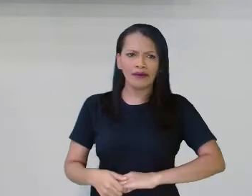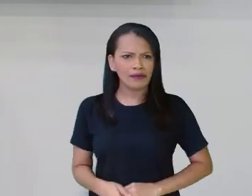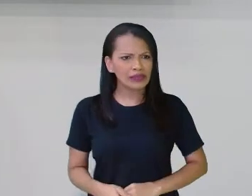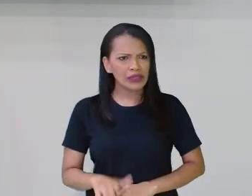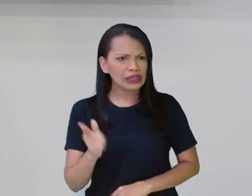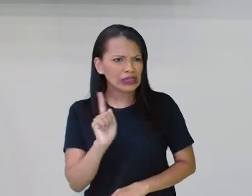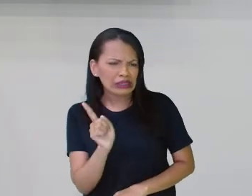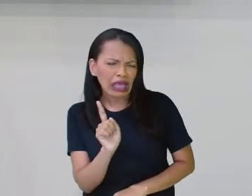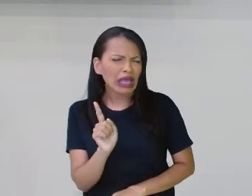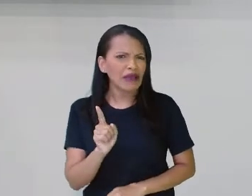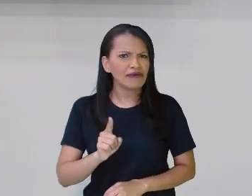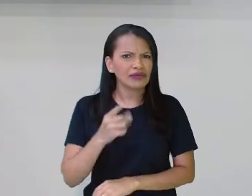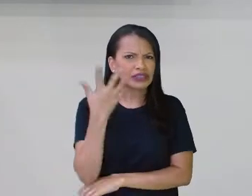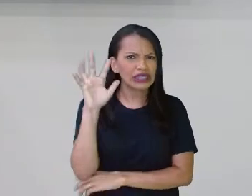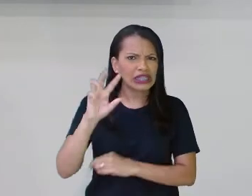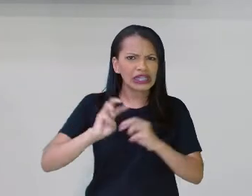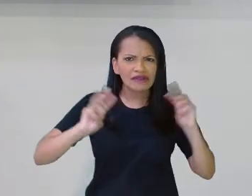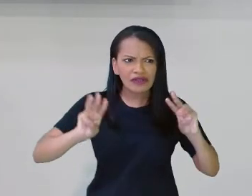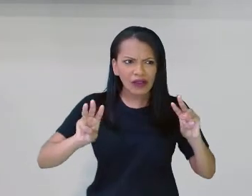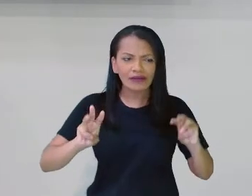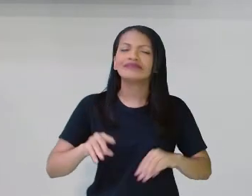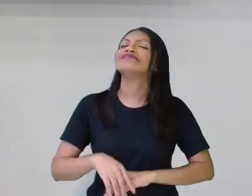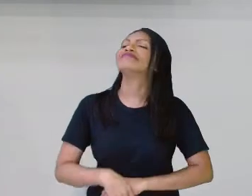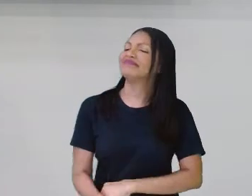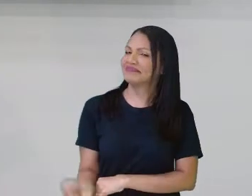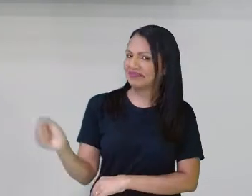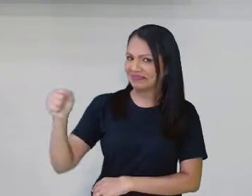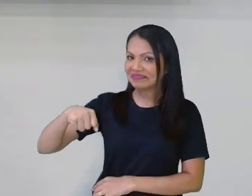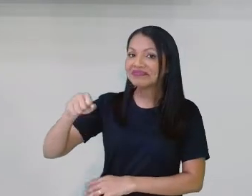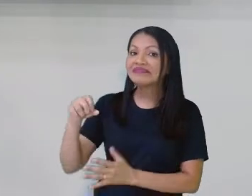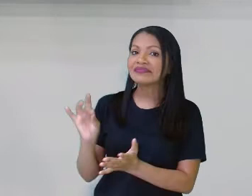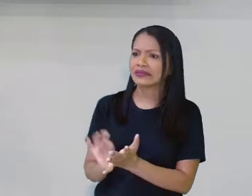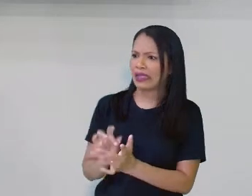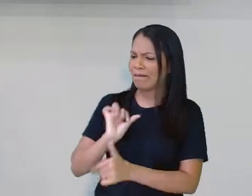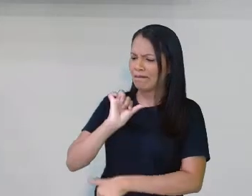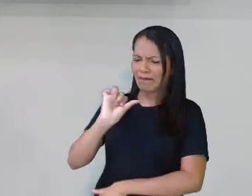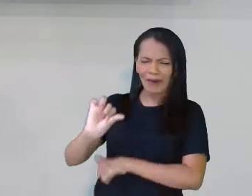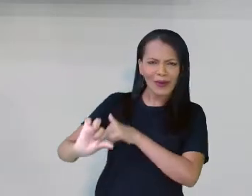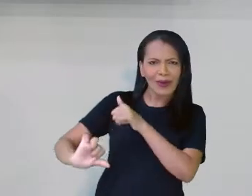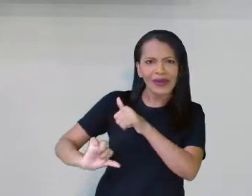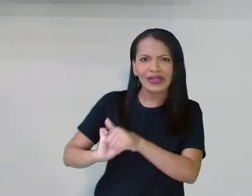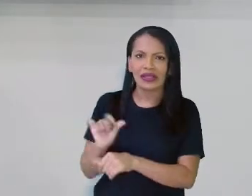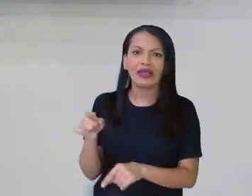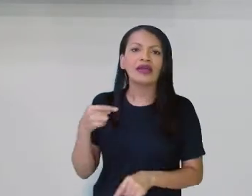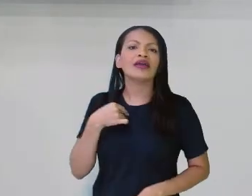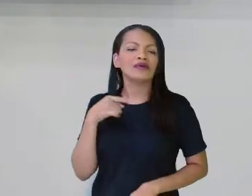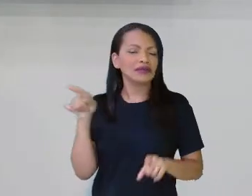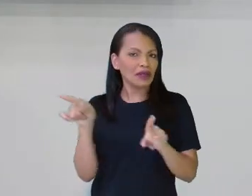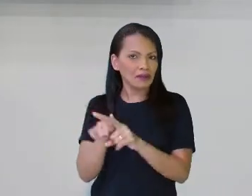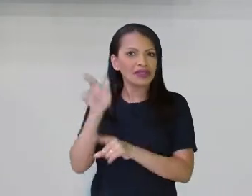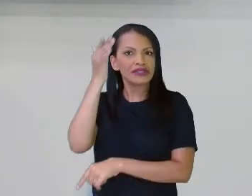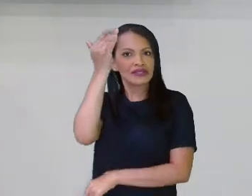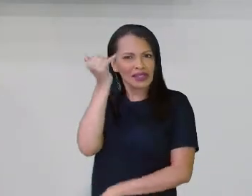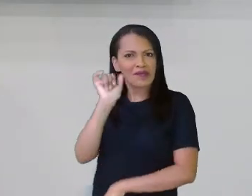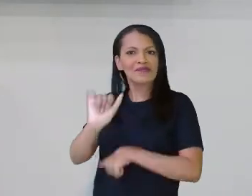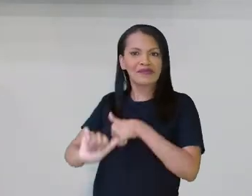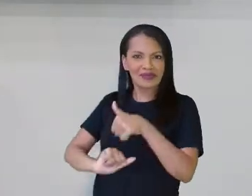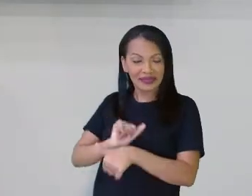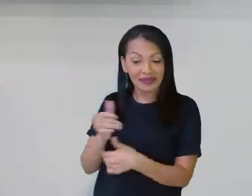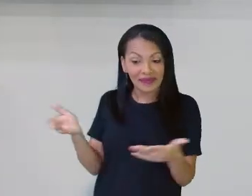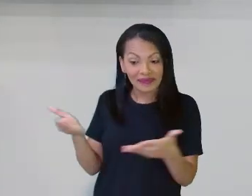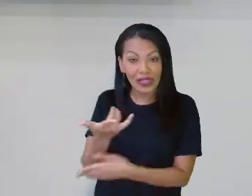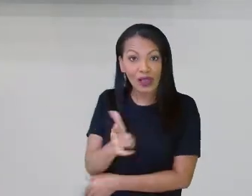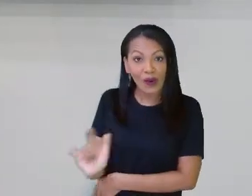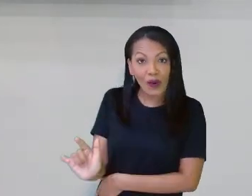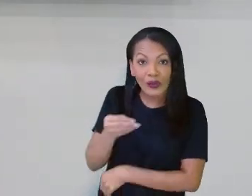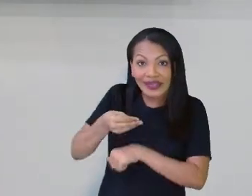não trouxe árvore de livro hoje, hein? Pois é, mudei, minha gente, eu também sei mudar. Hoje eu trouxe